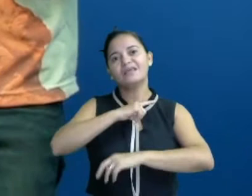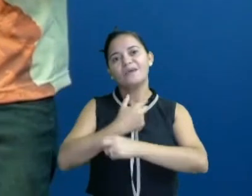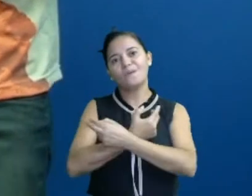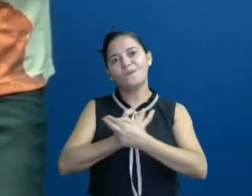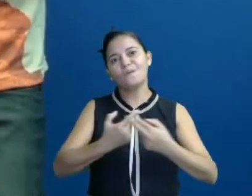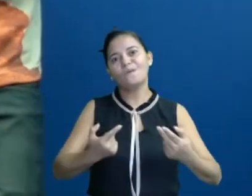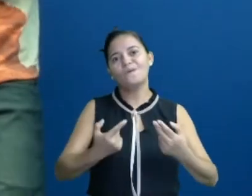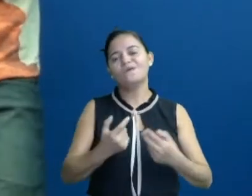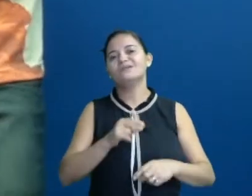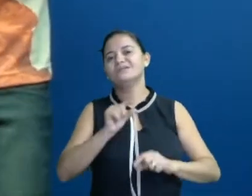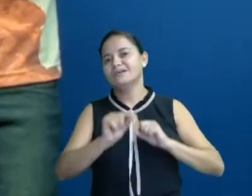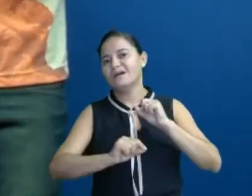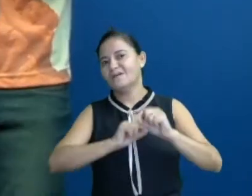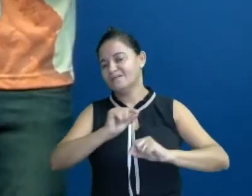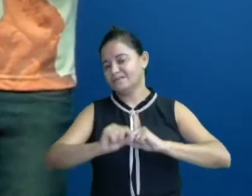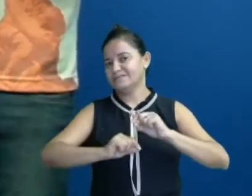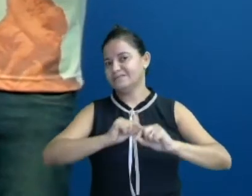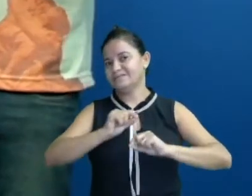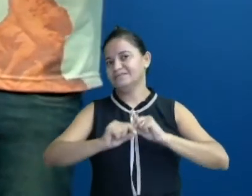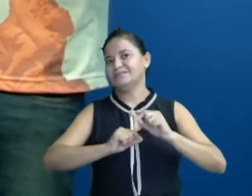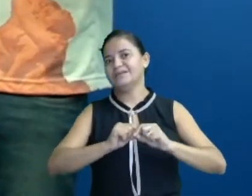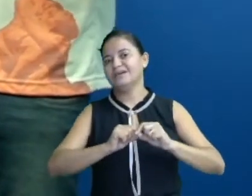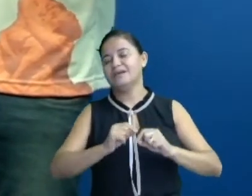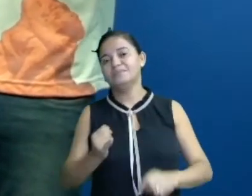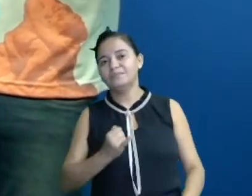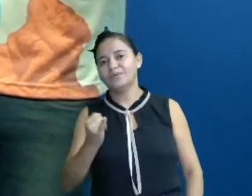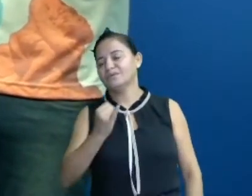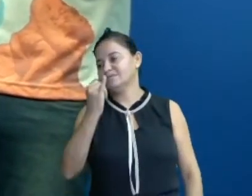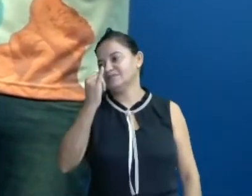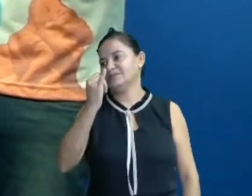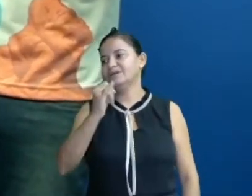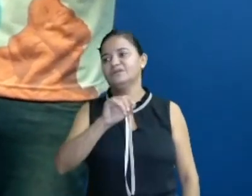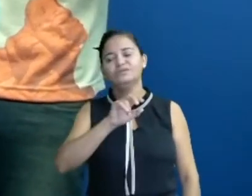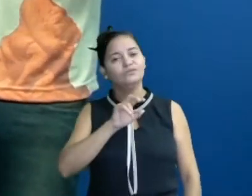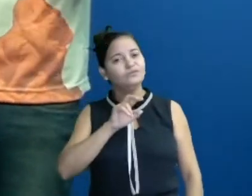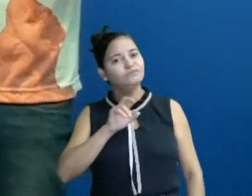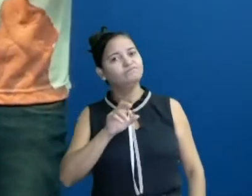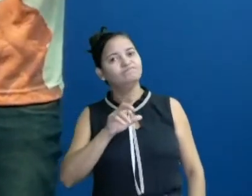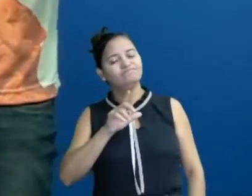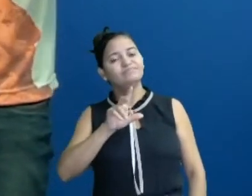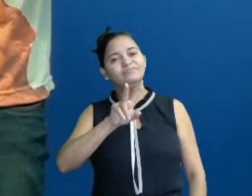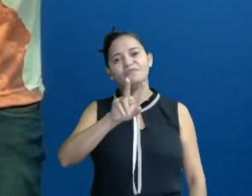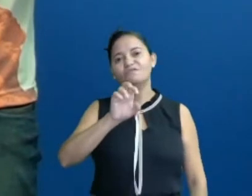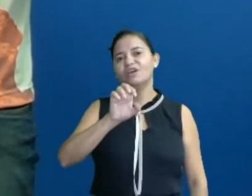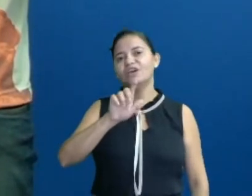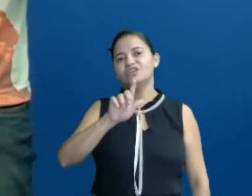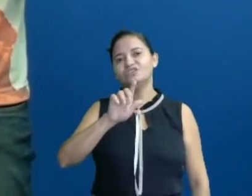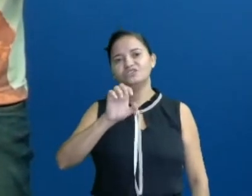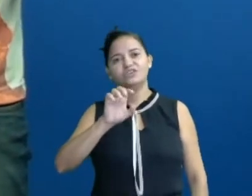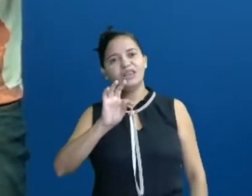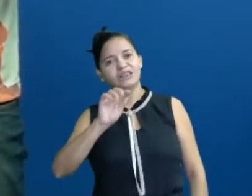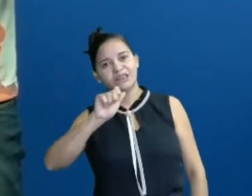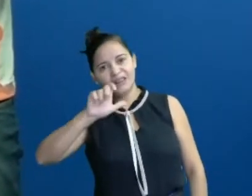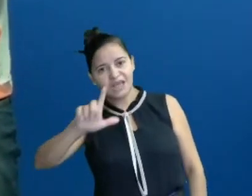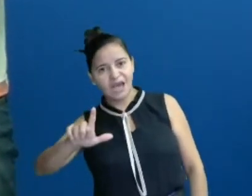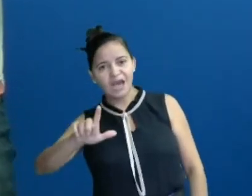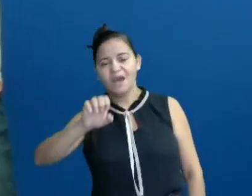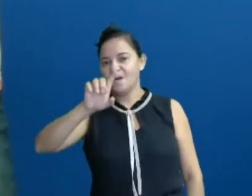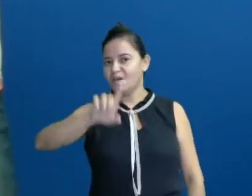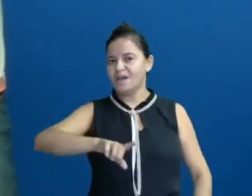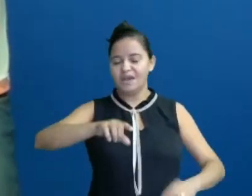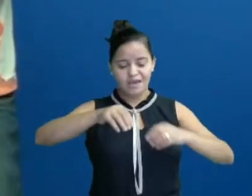os vegetais, né? Portanto, se a gente, a partir desse momento, imaginar que o solo ele é extremamente importante para